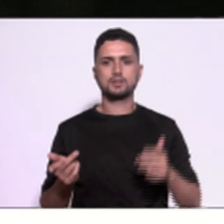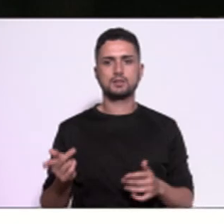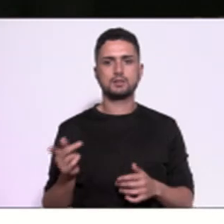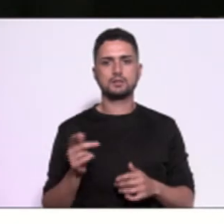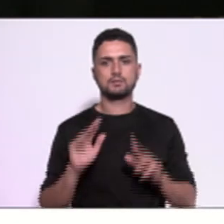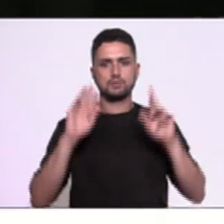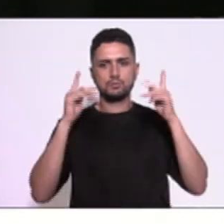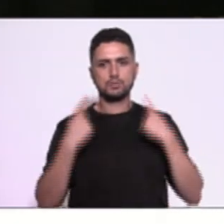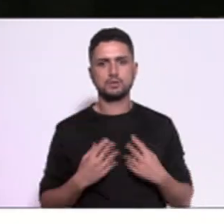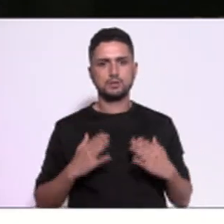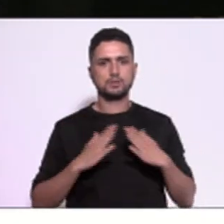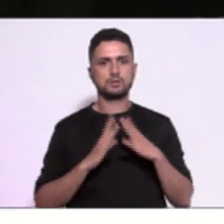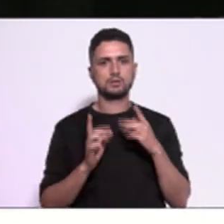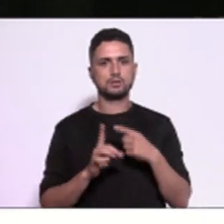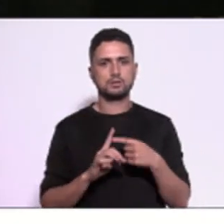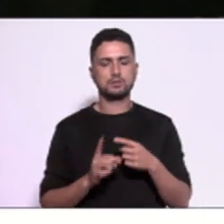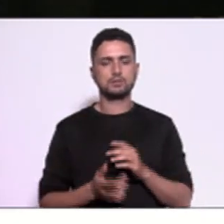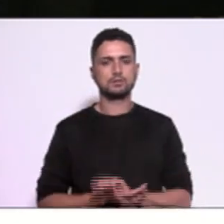da Humanidade.